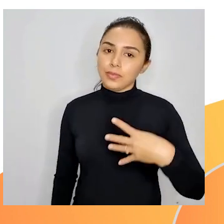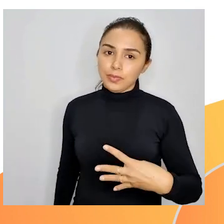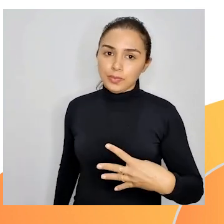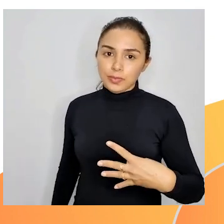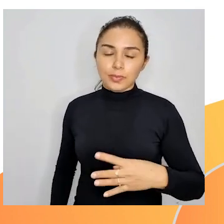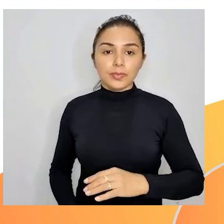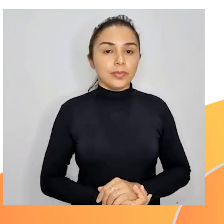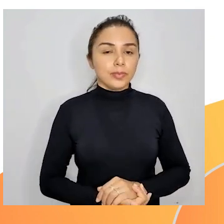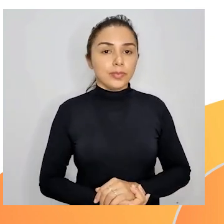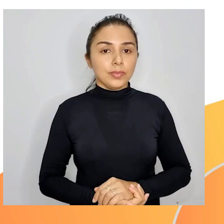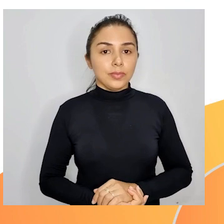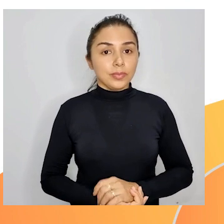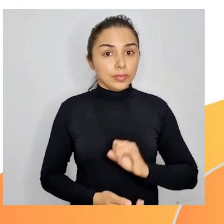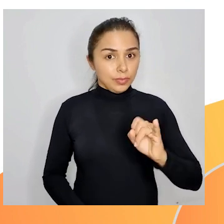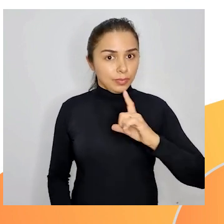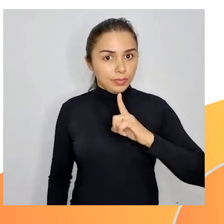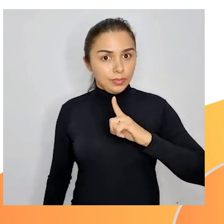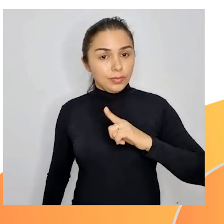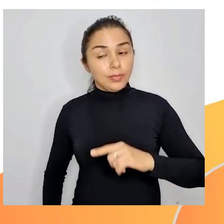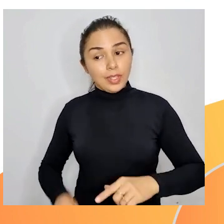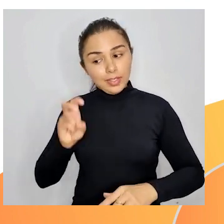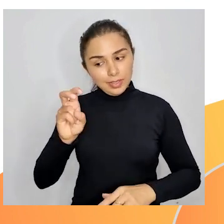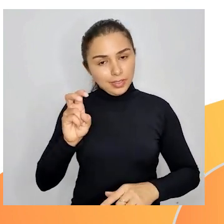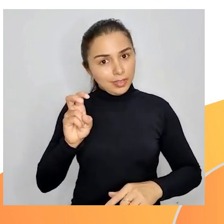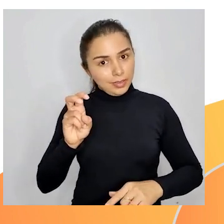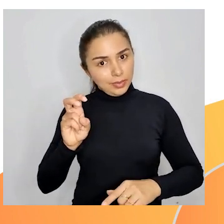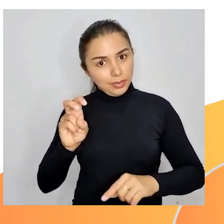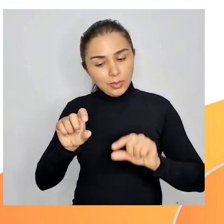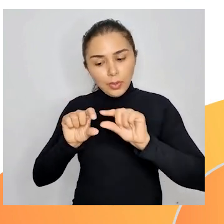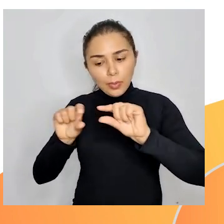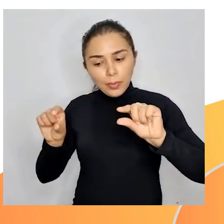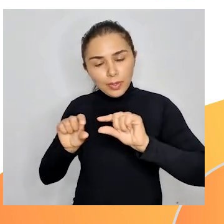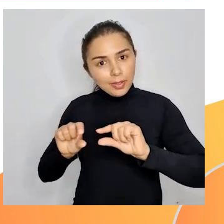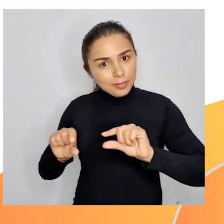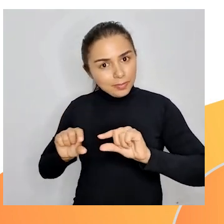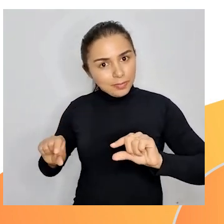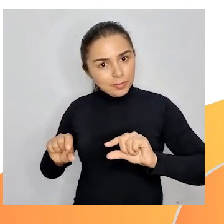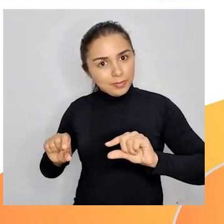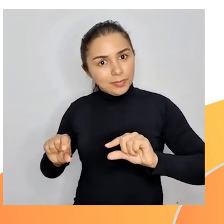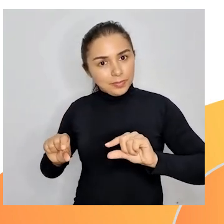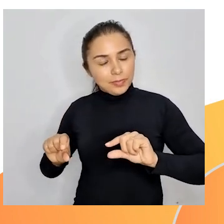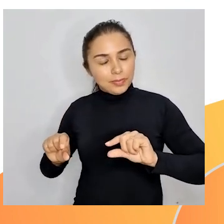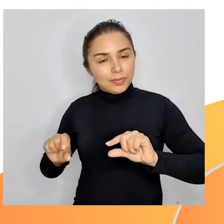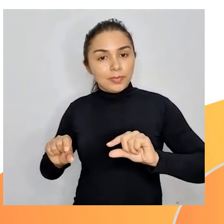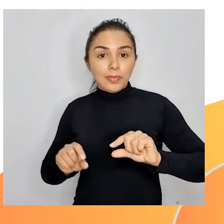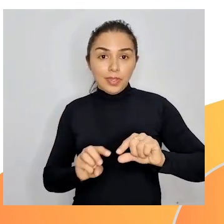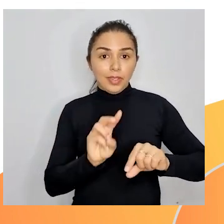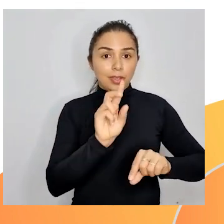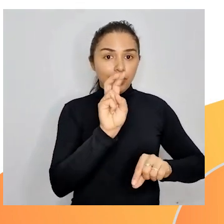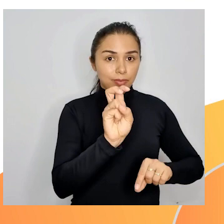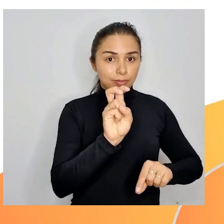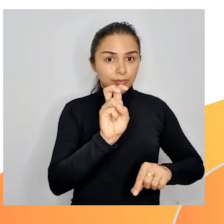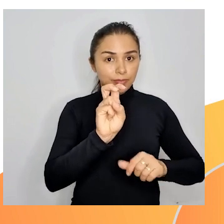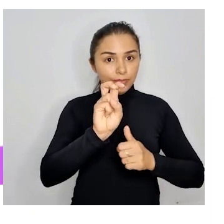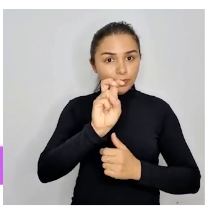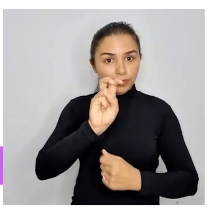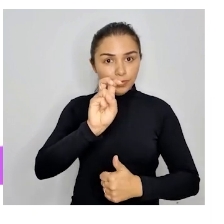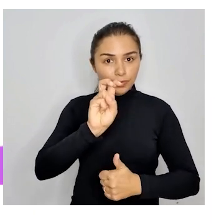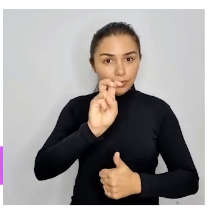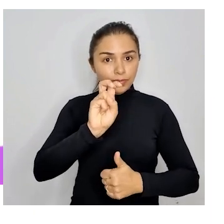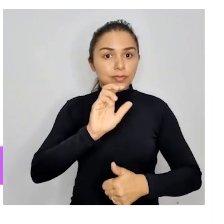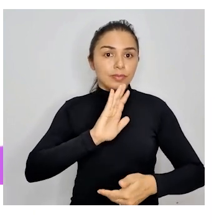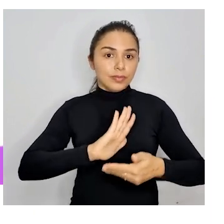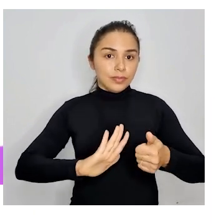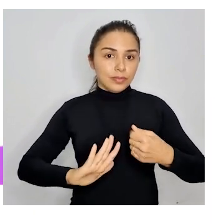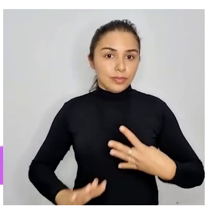dezenas, tiro uma dezena, sobram 4. Vamos, então, para as centenas. Eu tenho